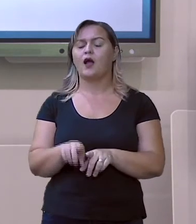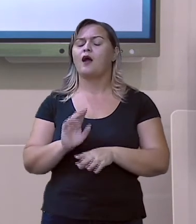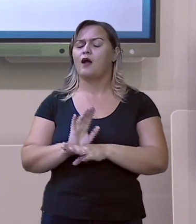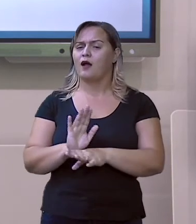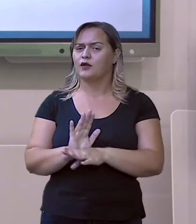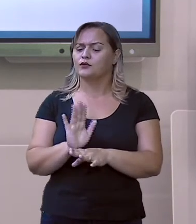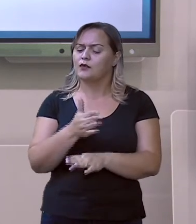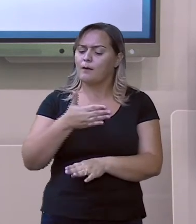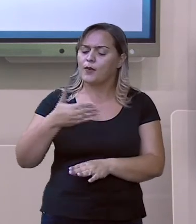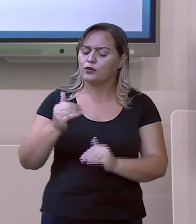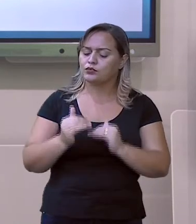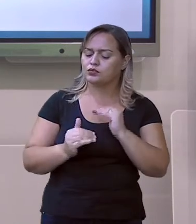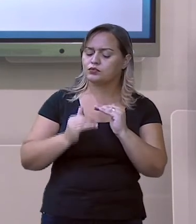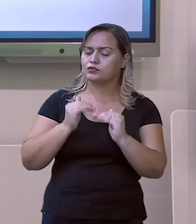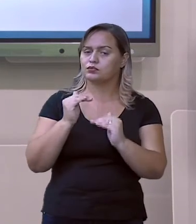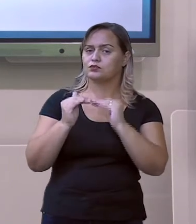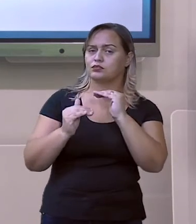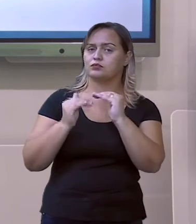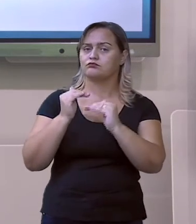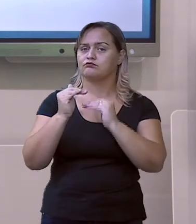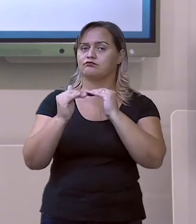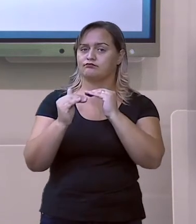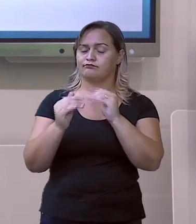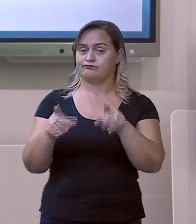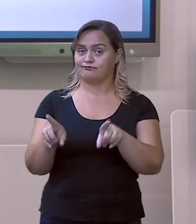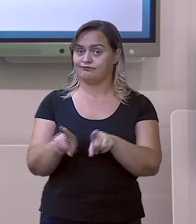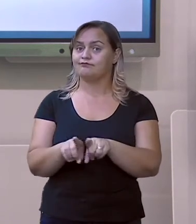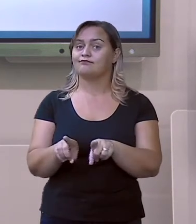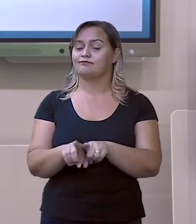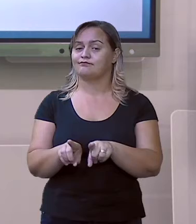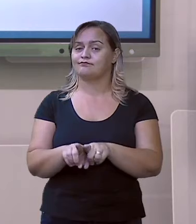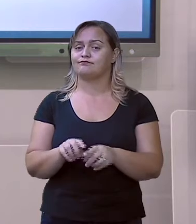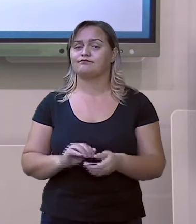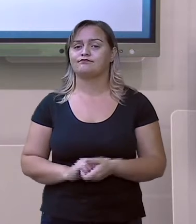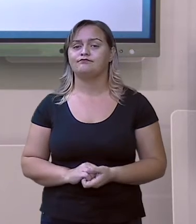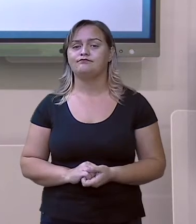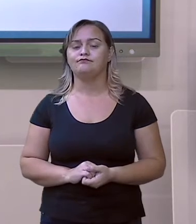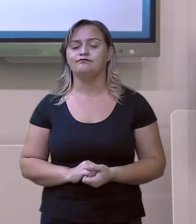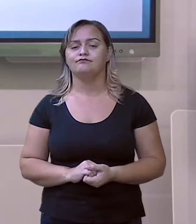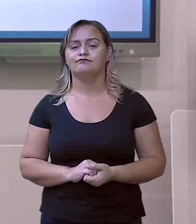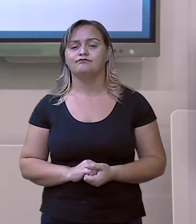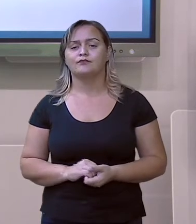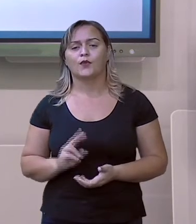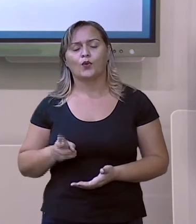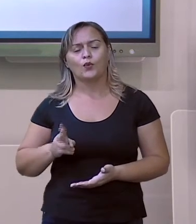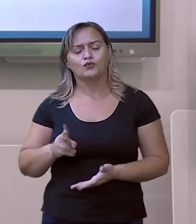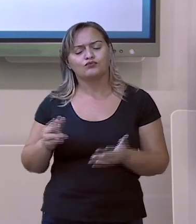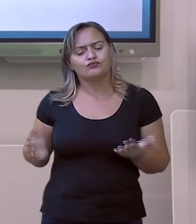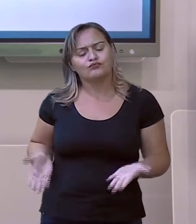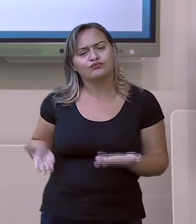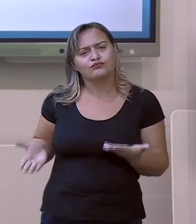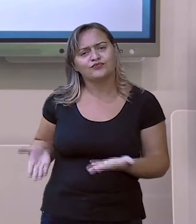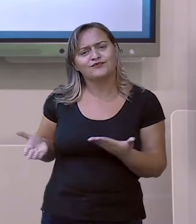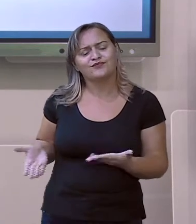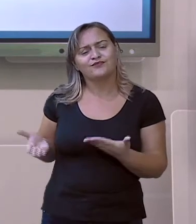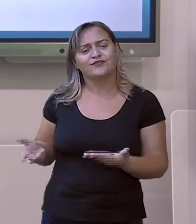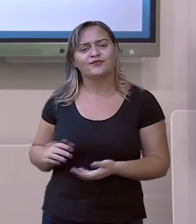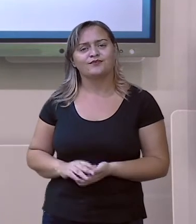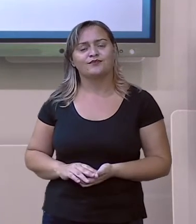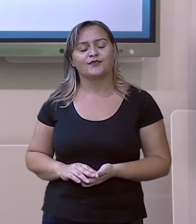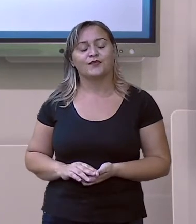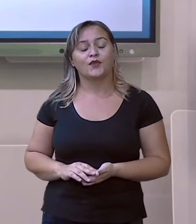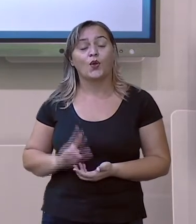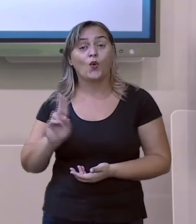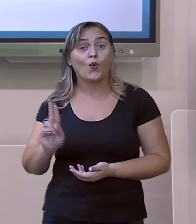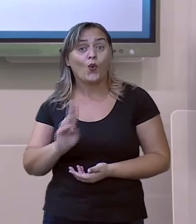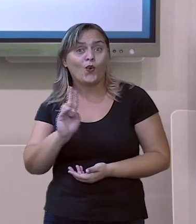que ainda está em formação. E continuando aí com os estímulos, né? Trabalhe com rimas e canções infantis. As rimas